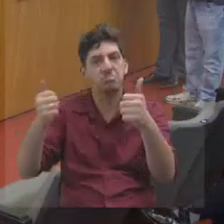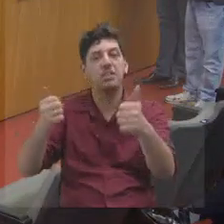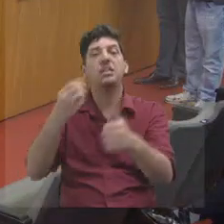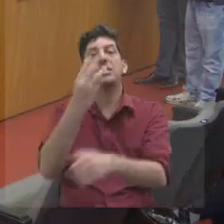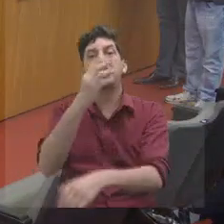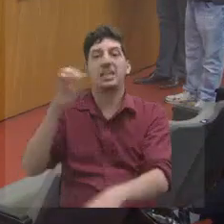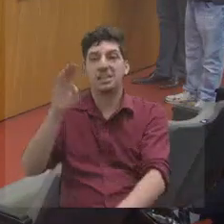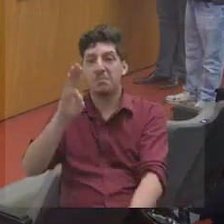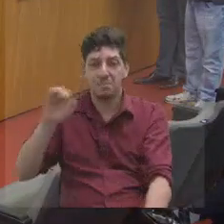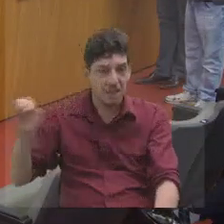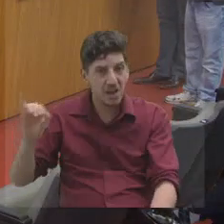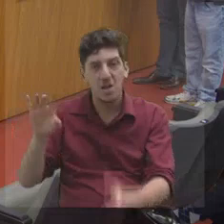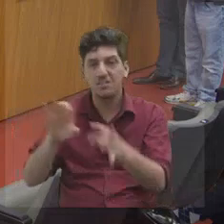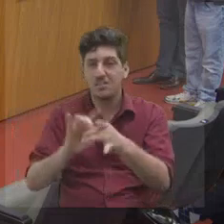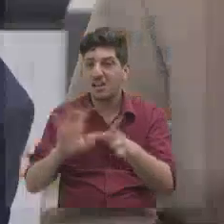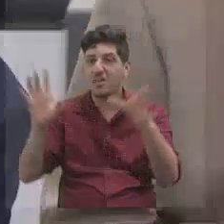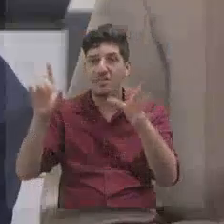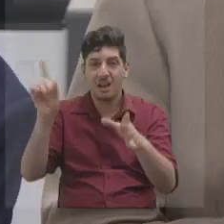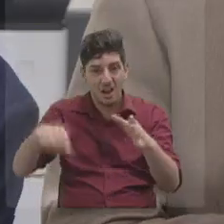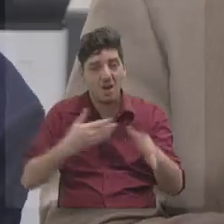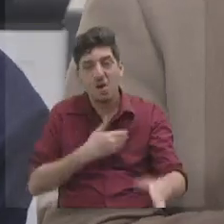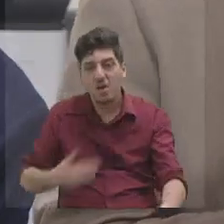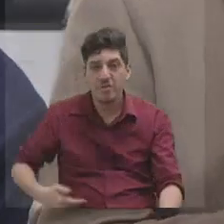o governo federal